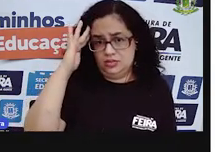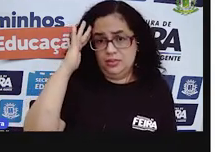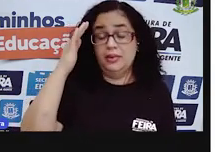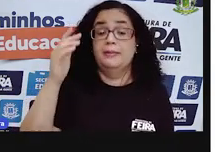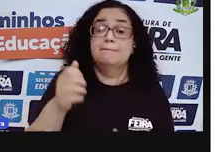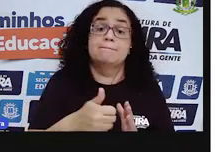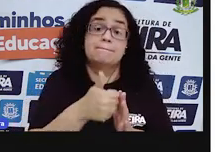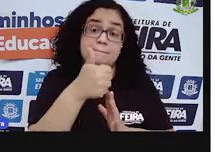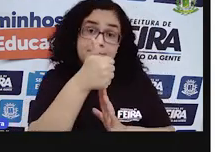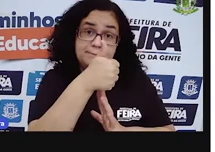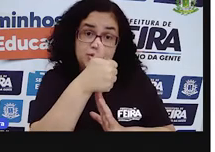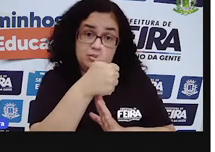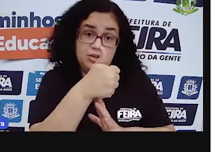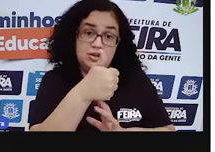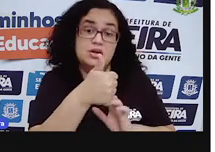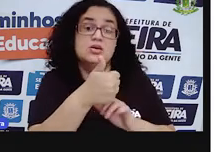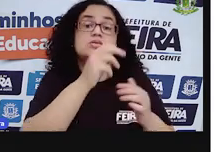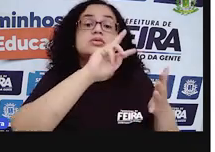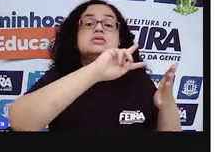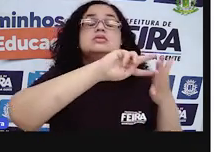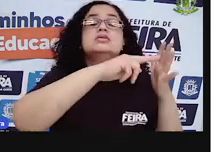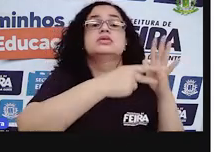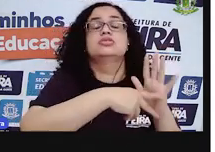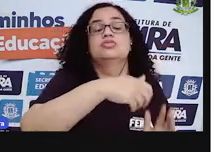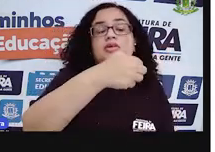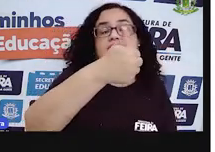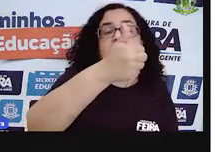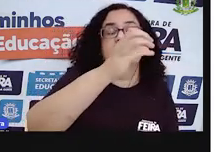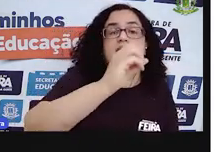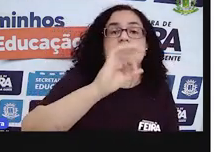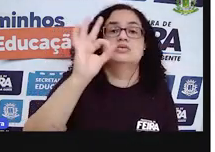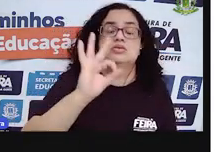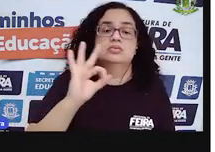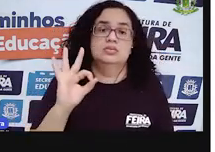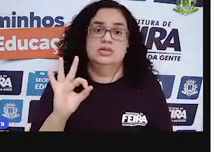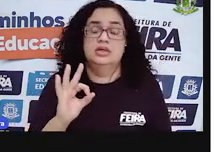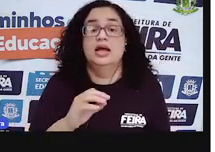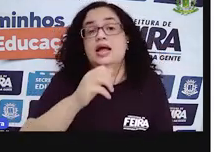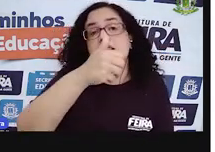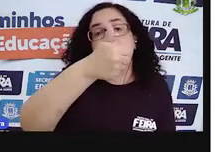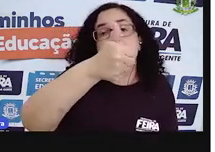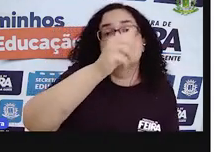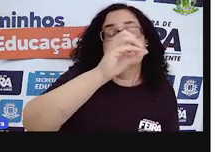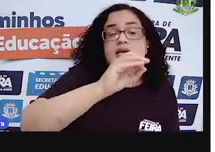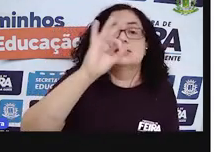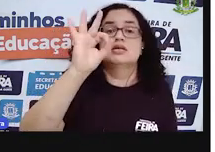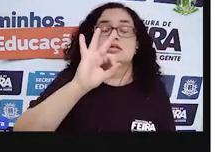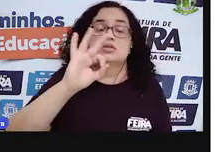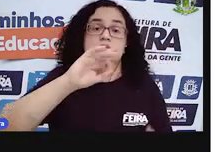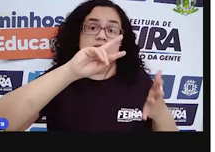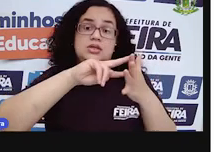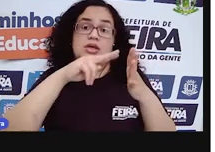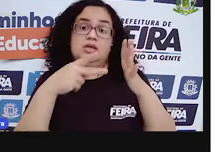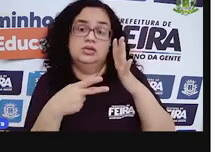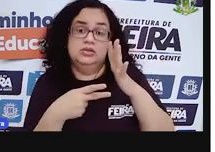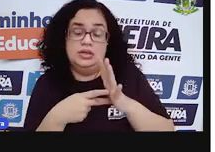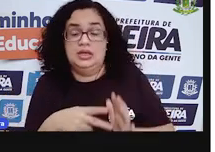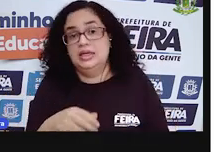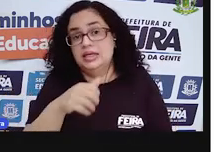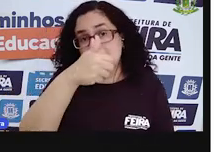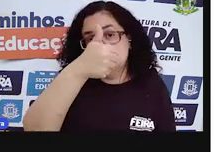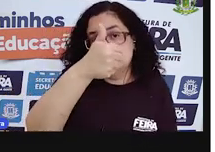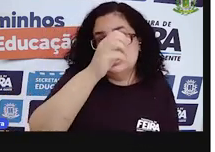entendeu o primeiro o que é que significa dez porcento 10% significa